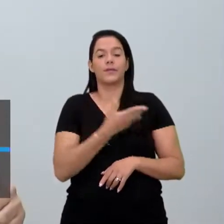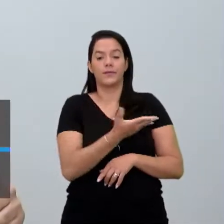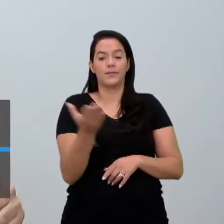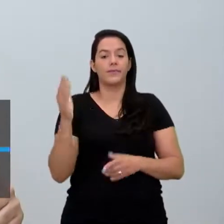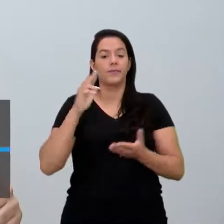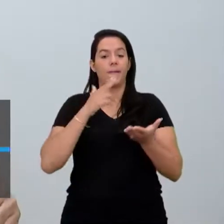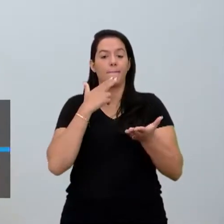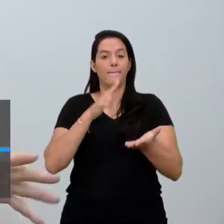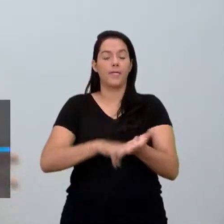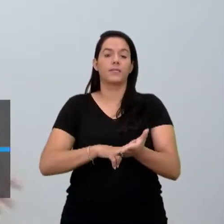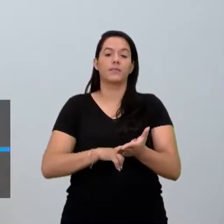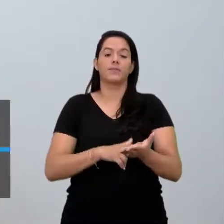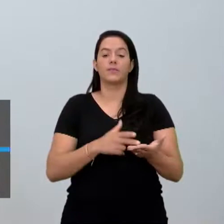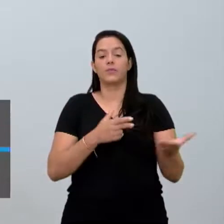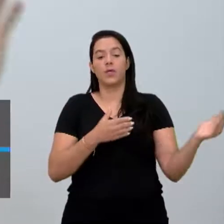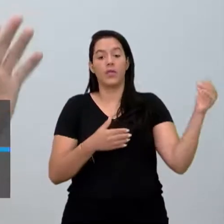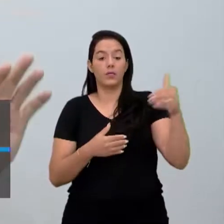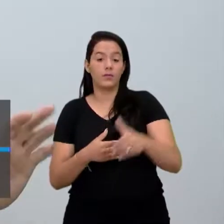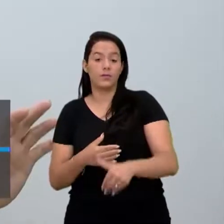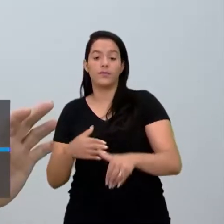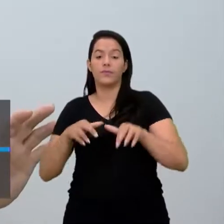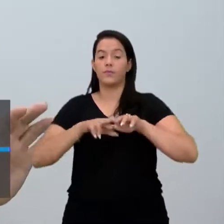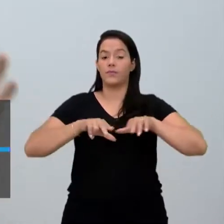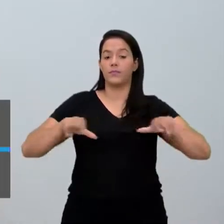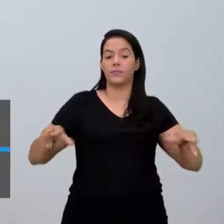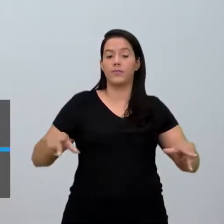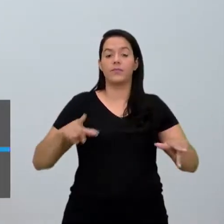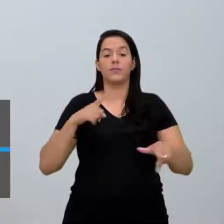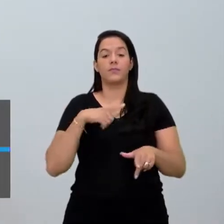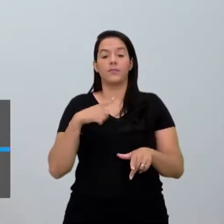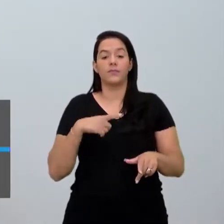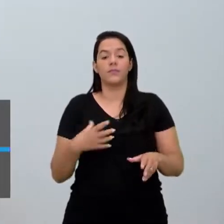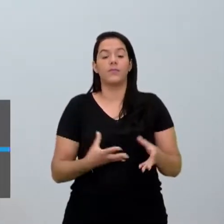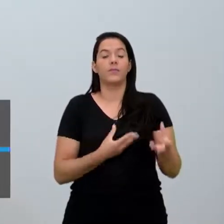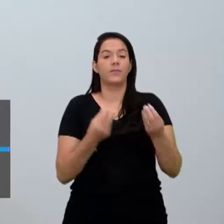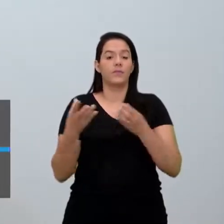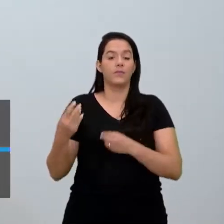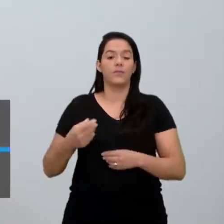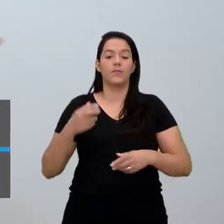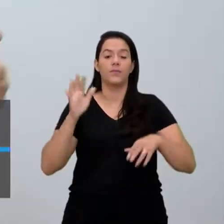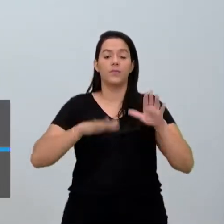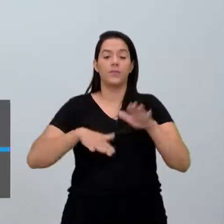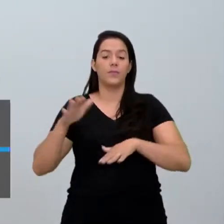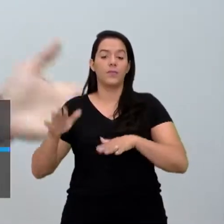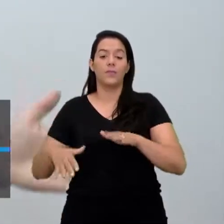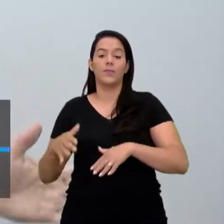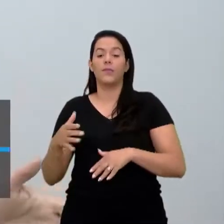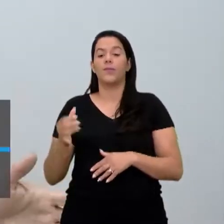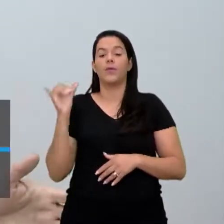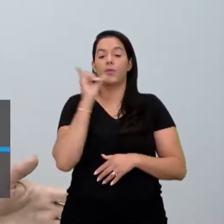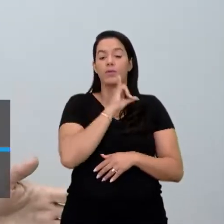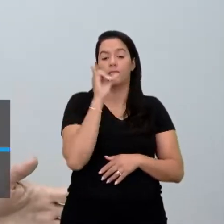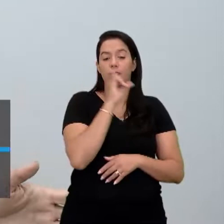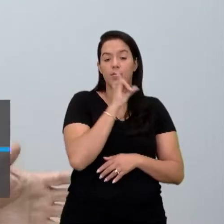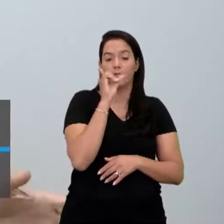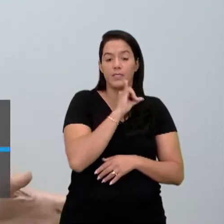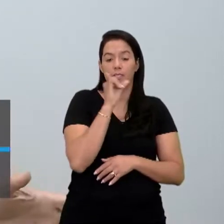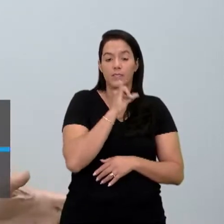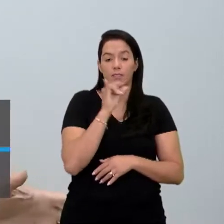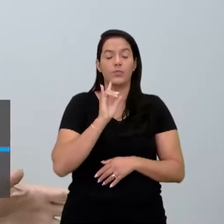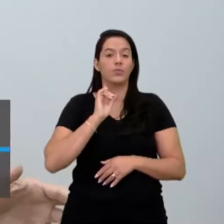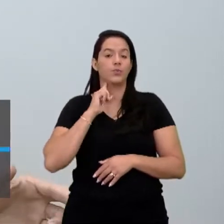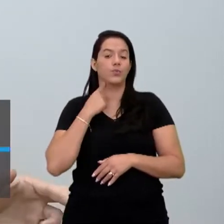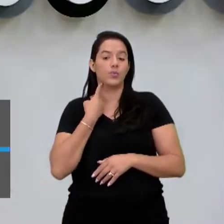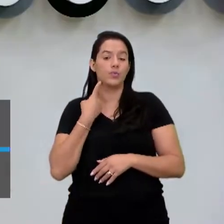passaporte turco. E aí era o turco enrolão. Era muito... O italiano porco.